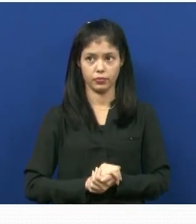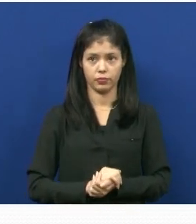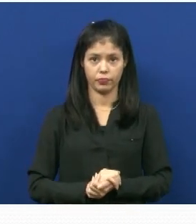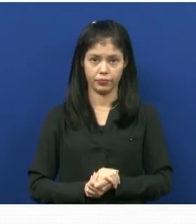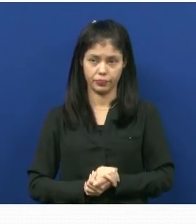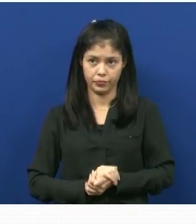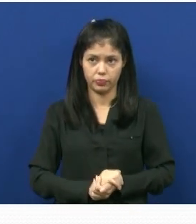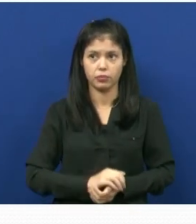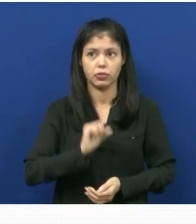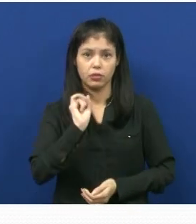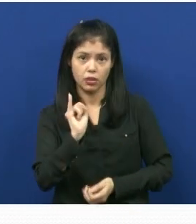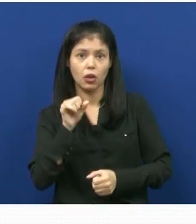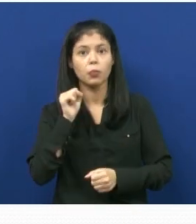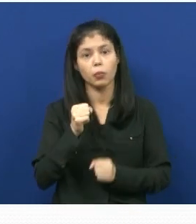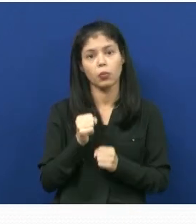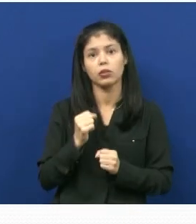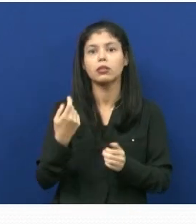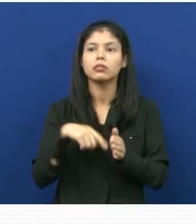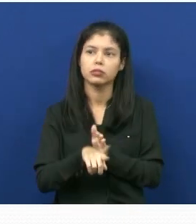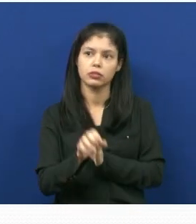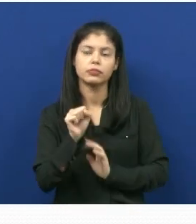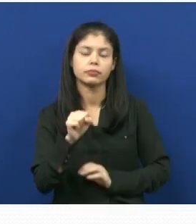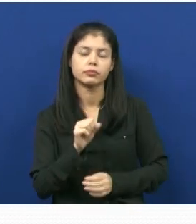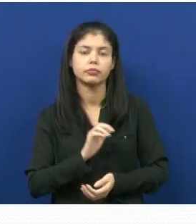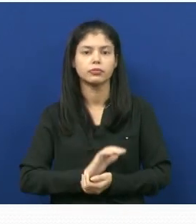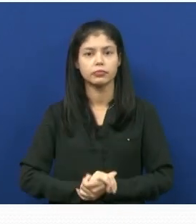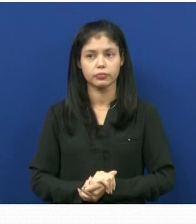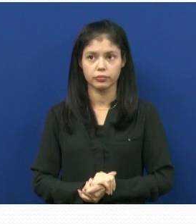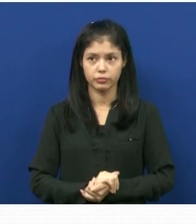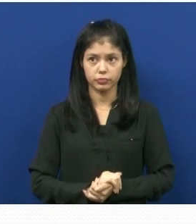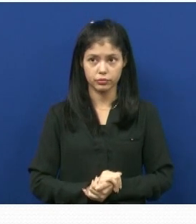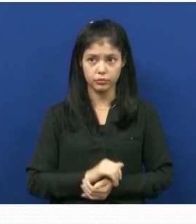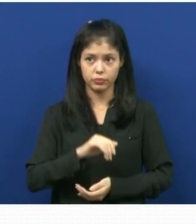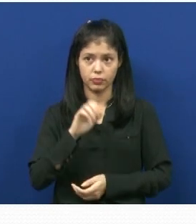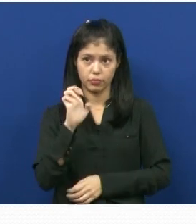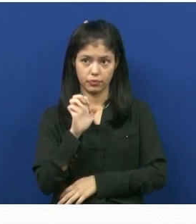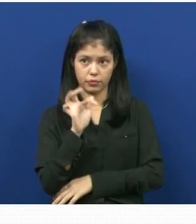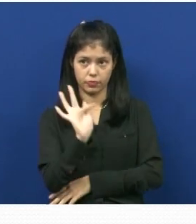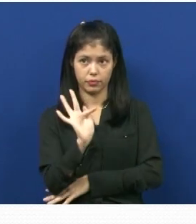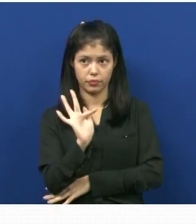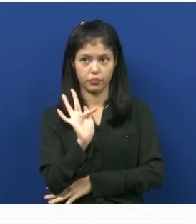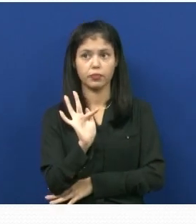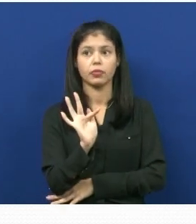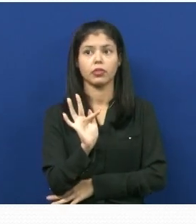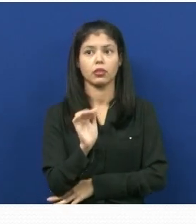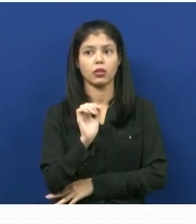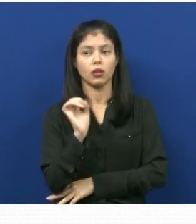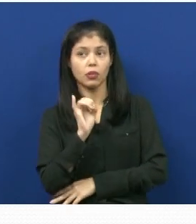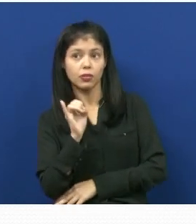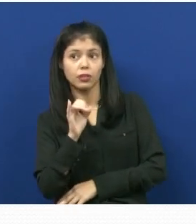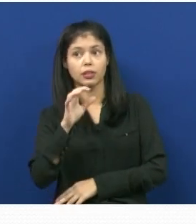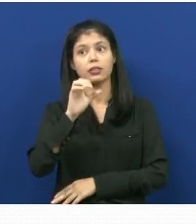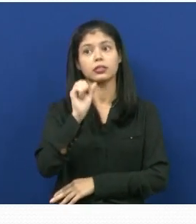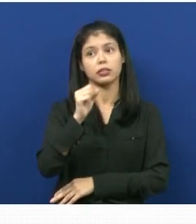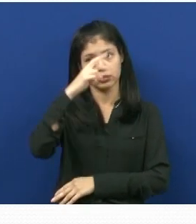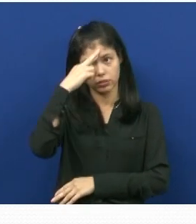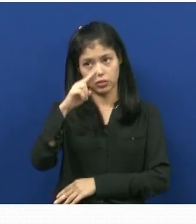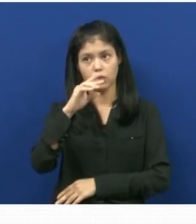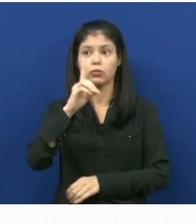ou chileno? Sim, eu poderia fazer essa pergunta ao senhor Rodrigues. E letra F, chegou o senhor